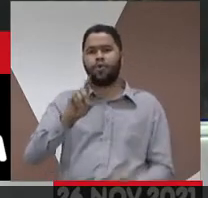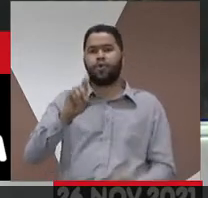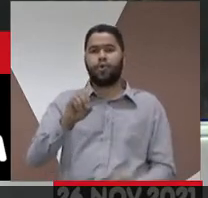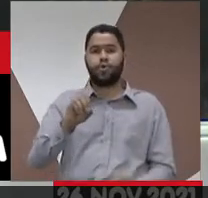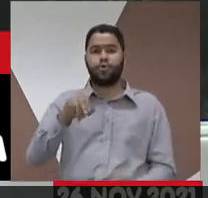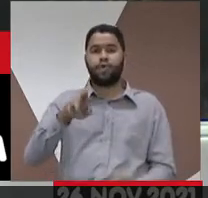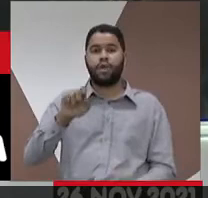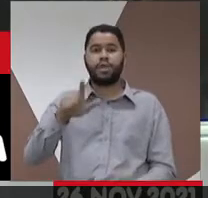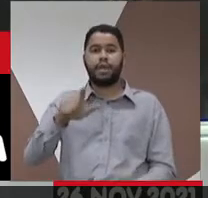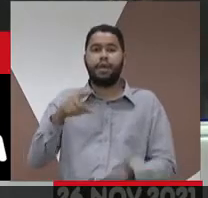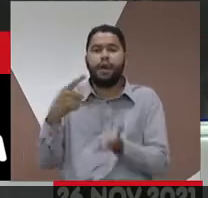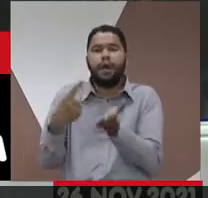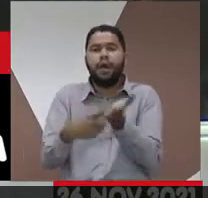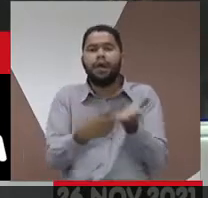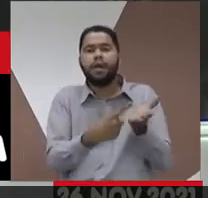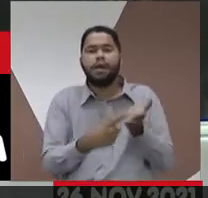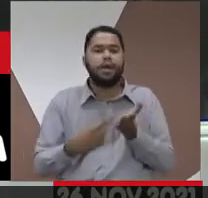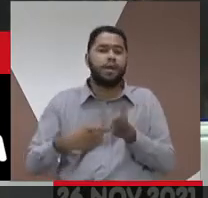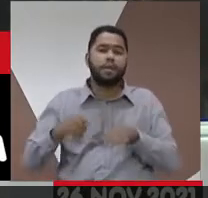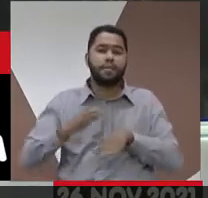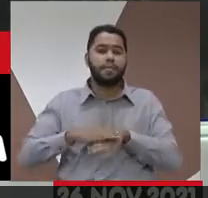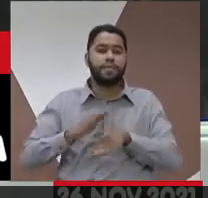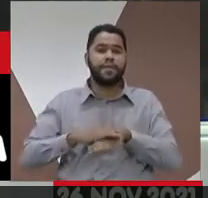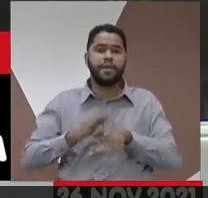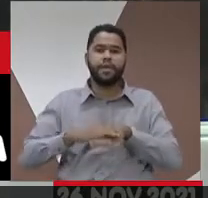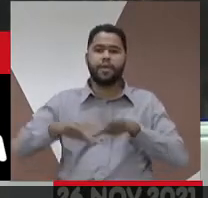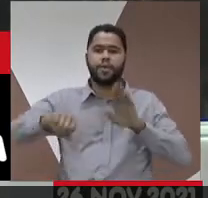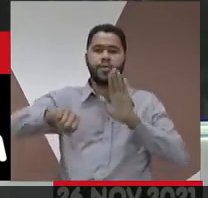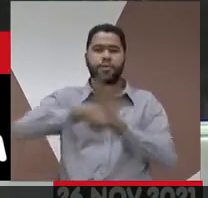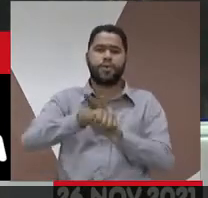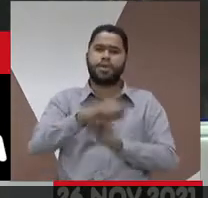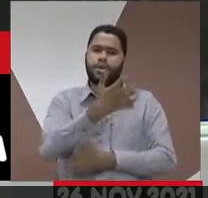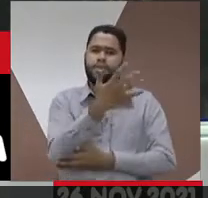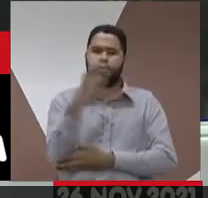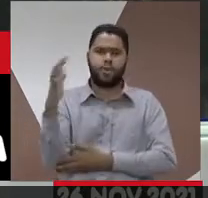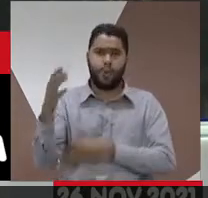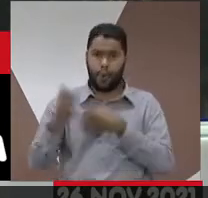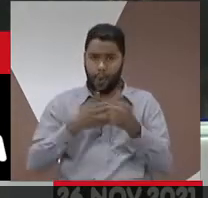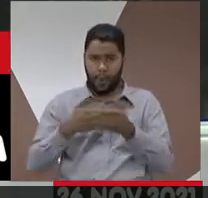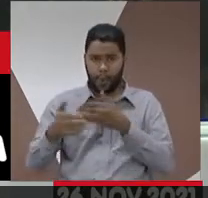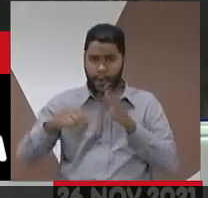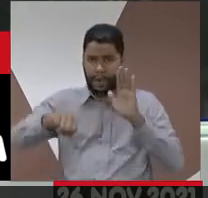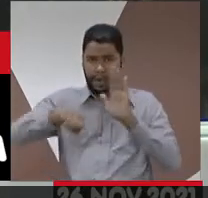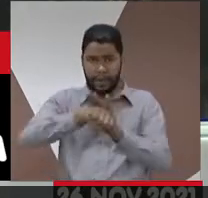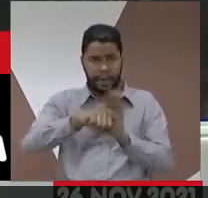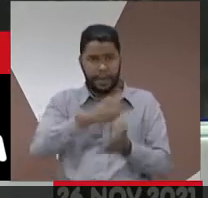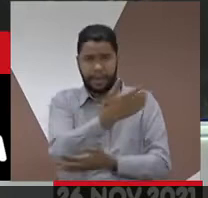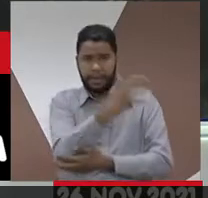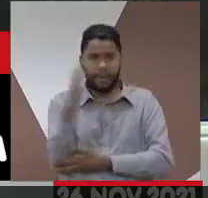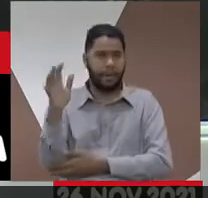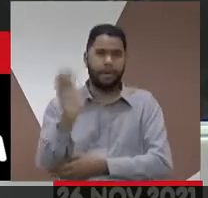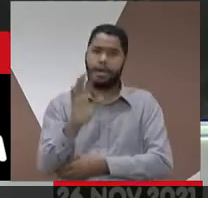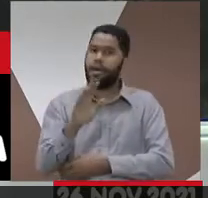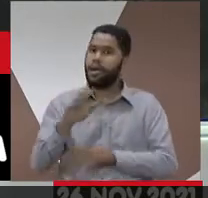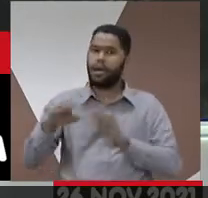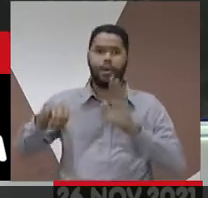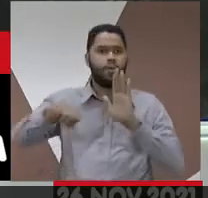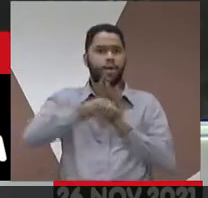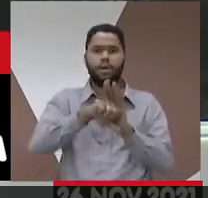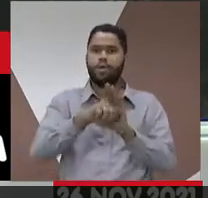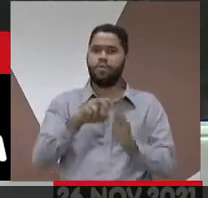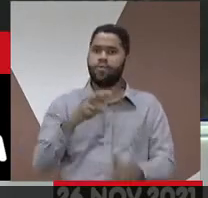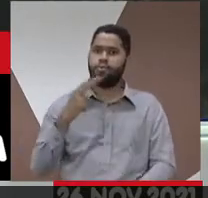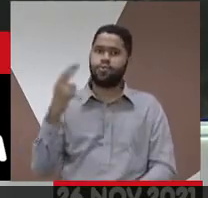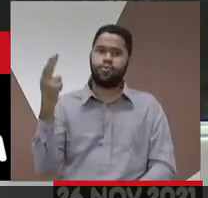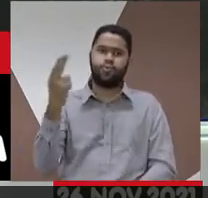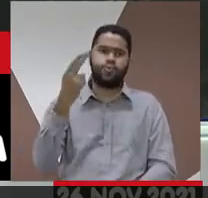um acordo que é fruto de um crime ambiental, e não é qualquer crime ambiental. É o maior crime ambiental